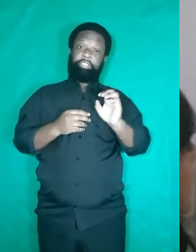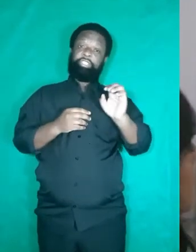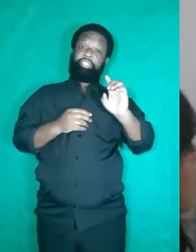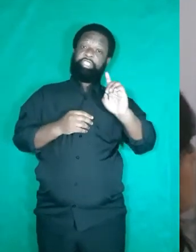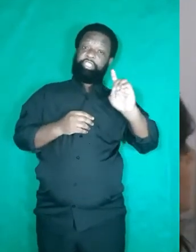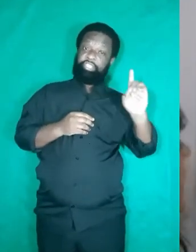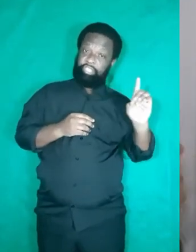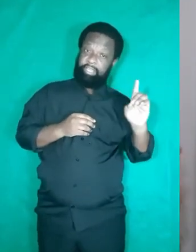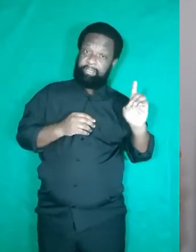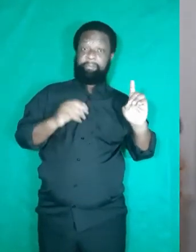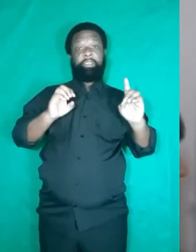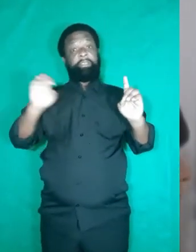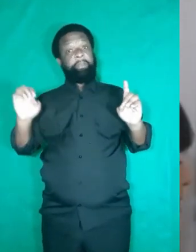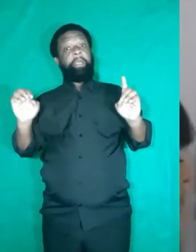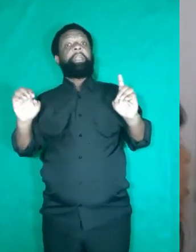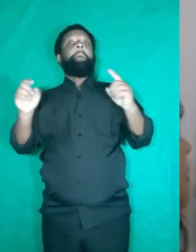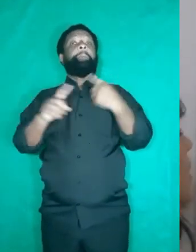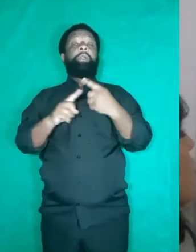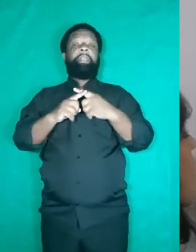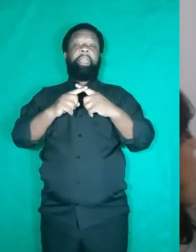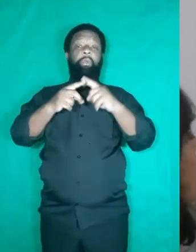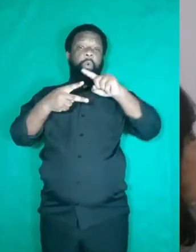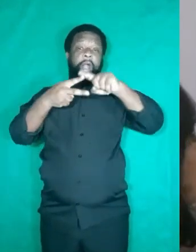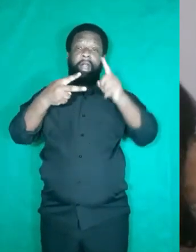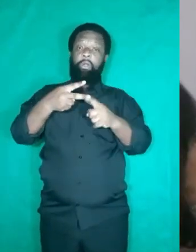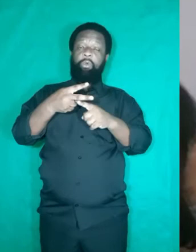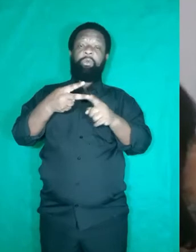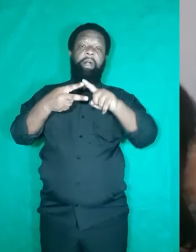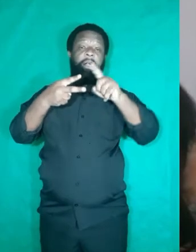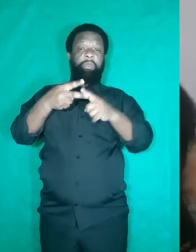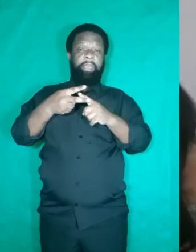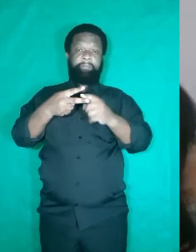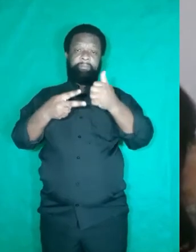para a direita e essa para a esquerda, formando um ângulo de